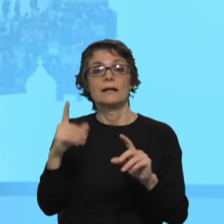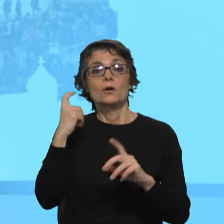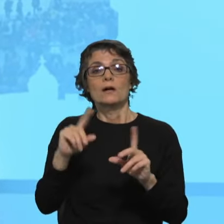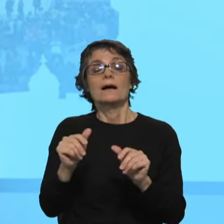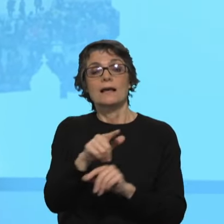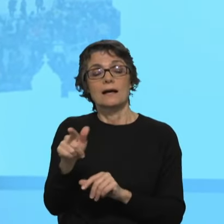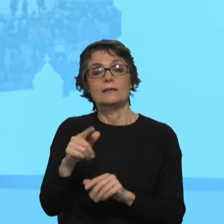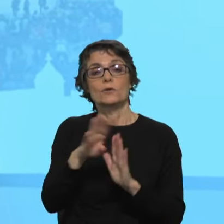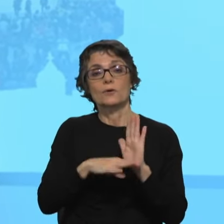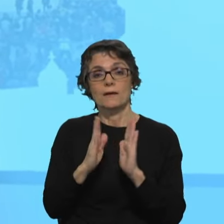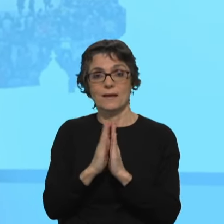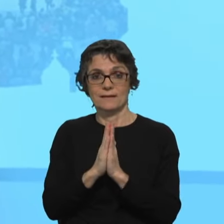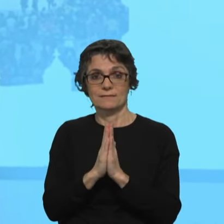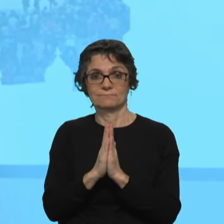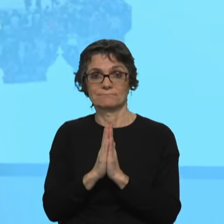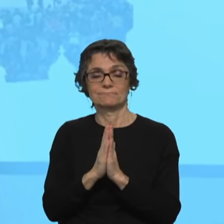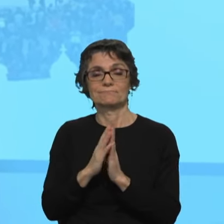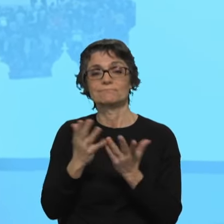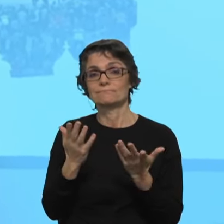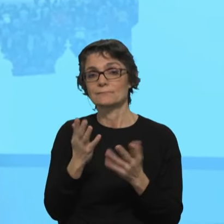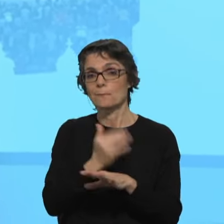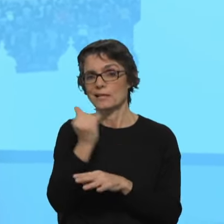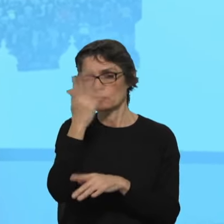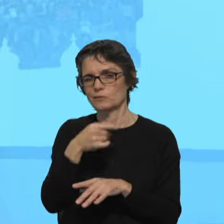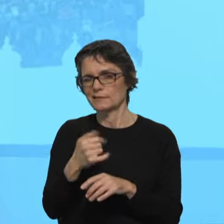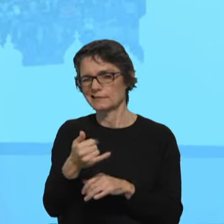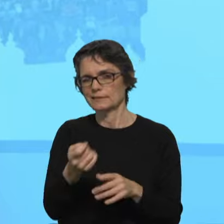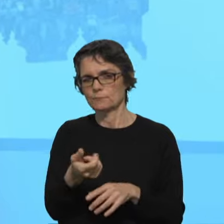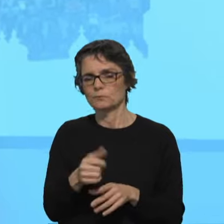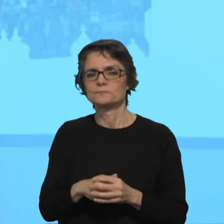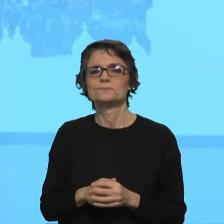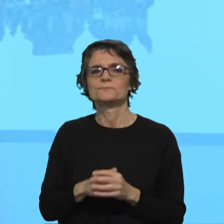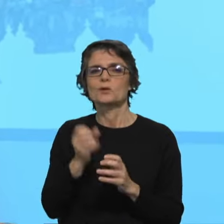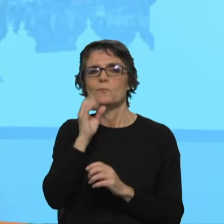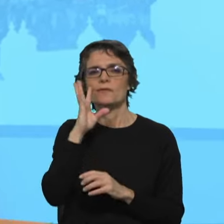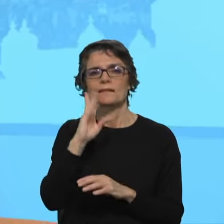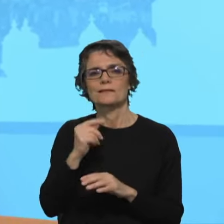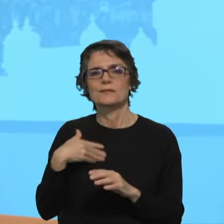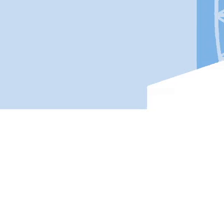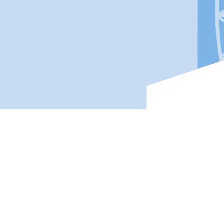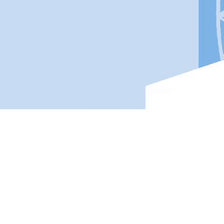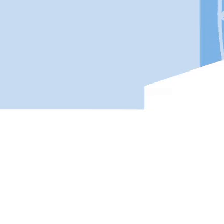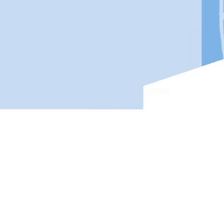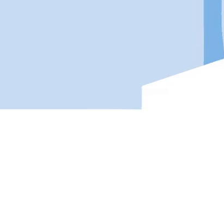programa Eclésia em alguns minutos após a meia-noite. Tenha então uma muito boa tarde e até amanhã, se a vos quiser.